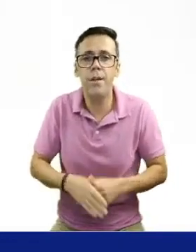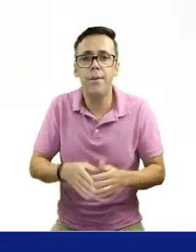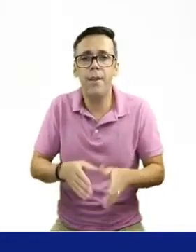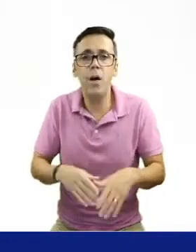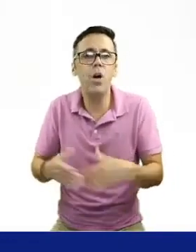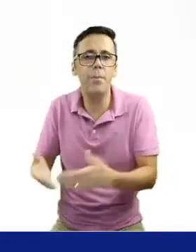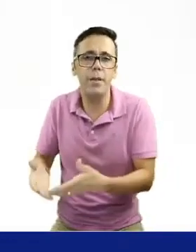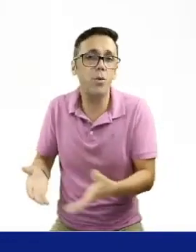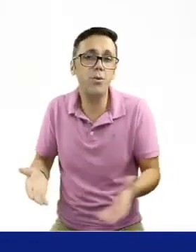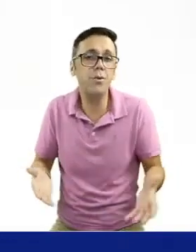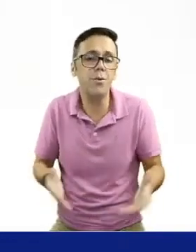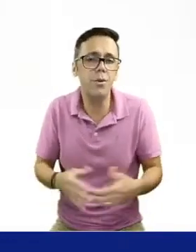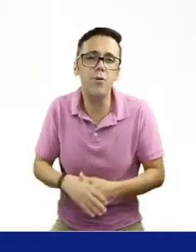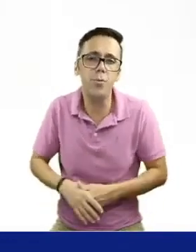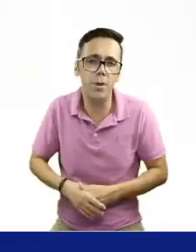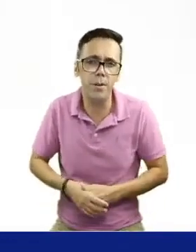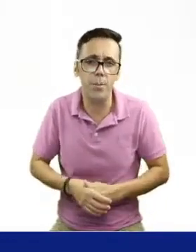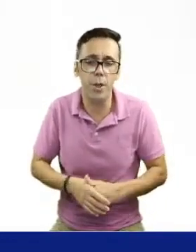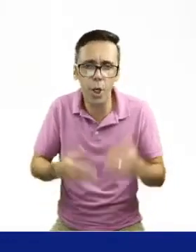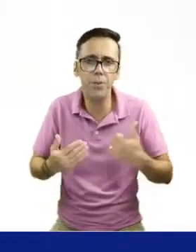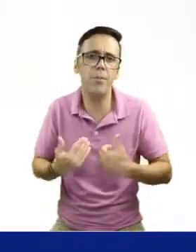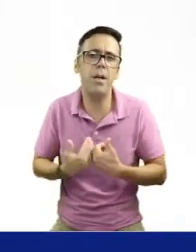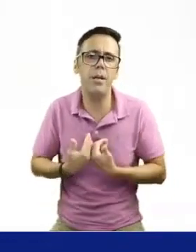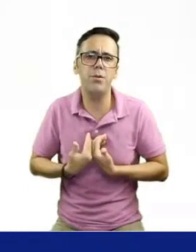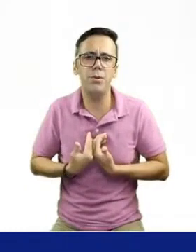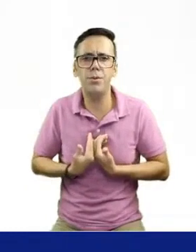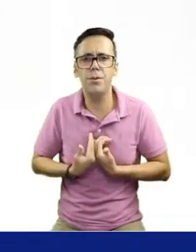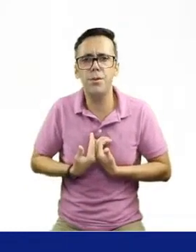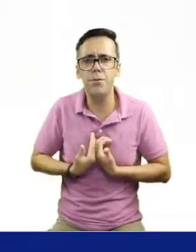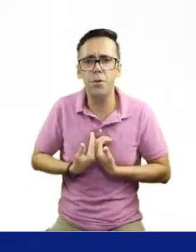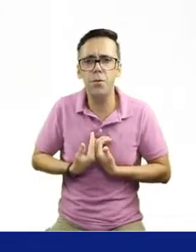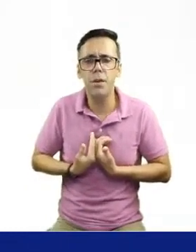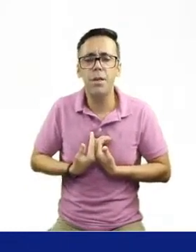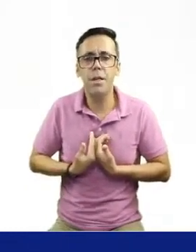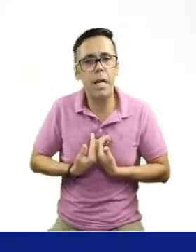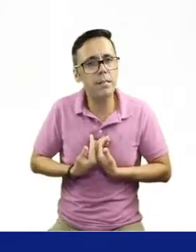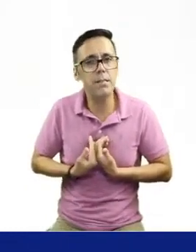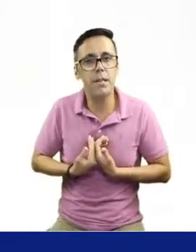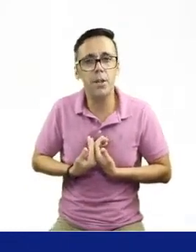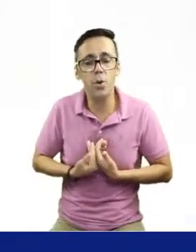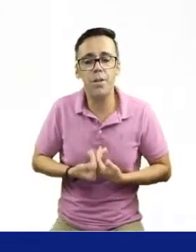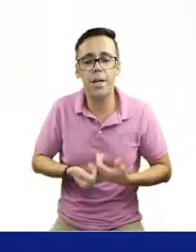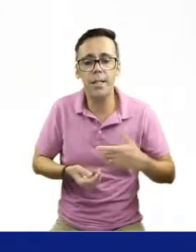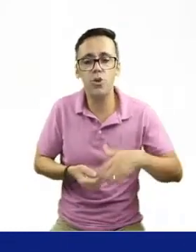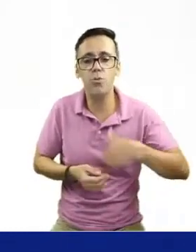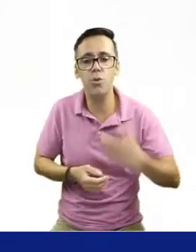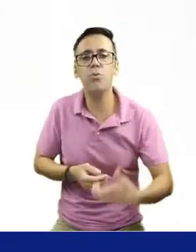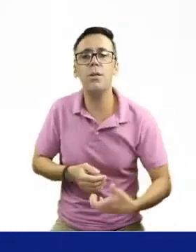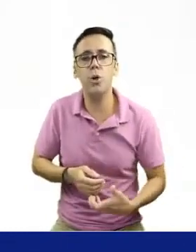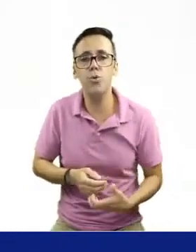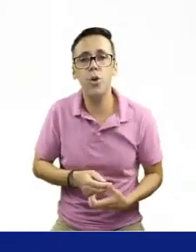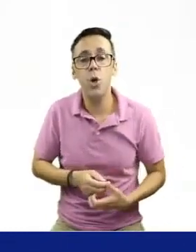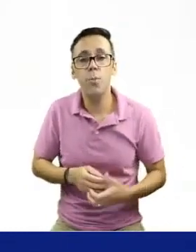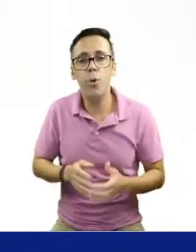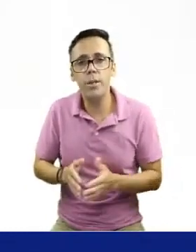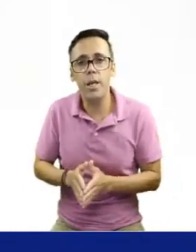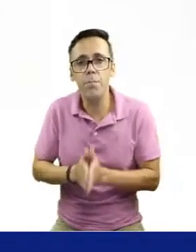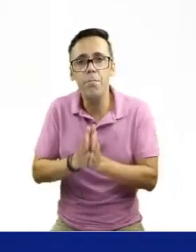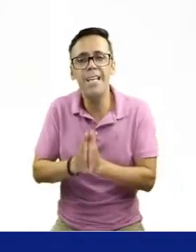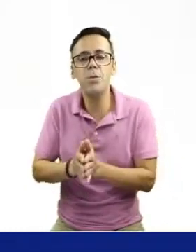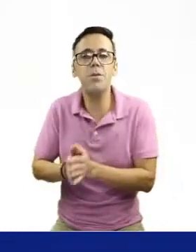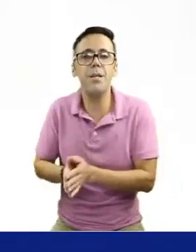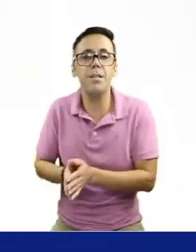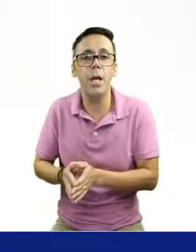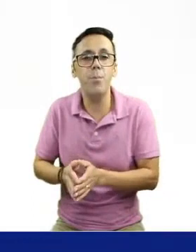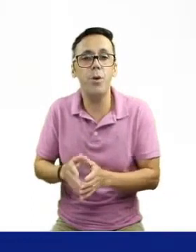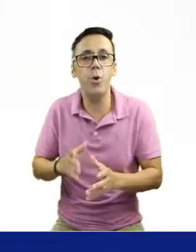inclusive na obra na construção civil prazer eu trabalhei na construção civil graças a Deus agradeço muito a Deus por